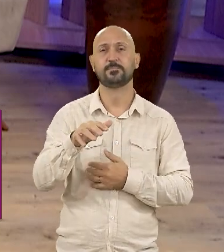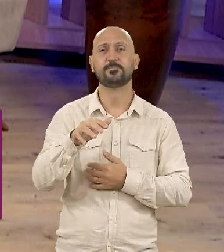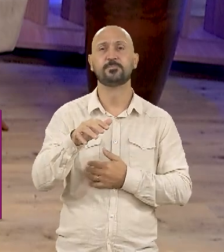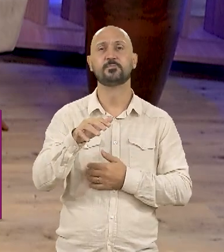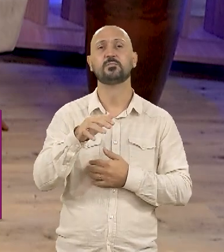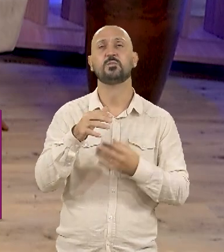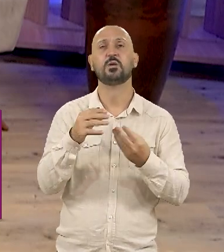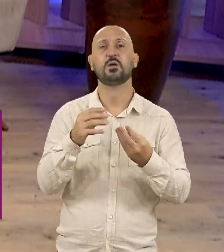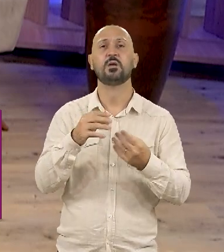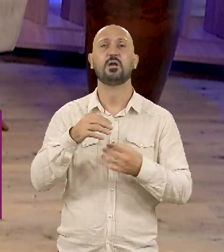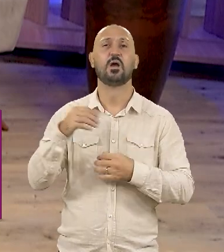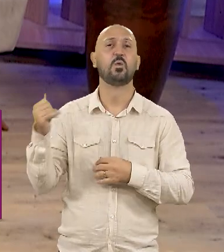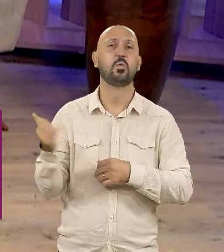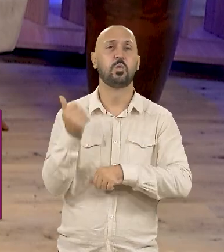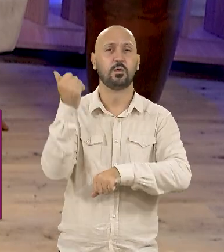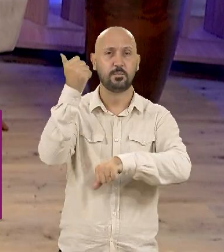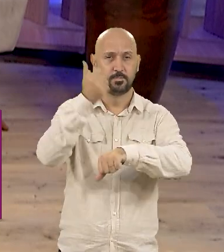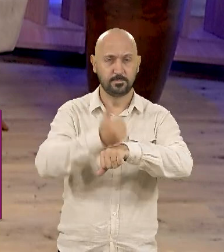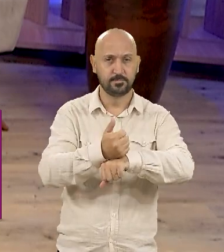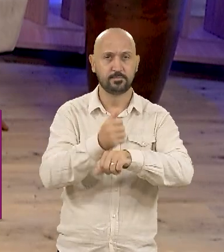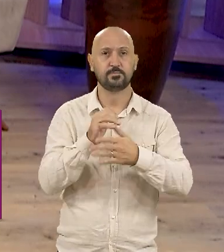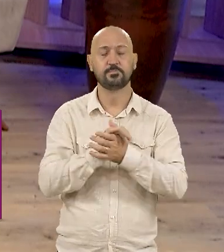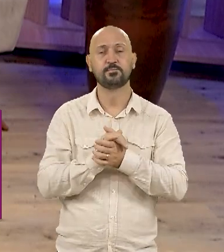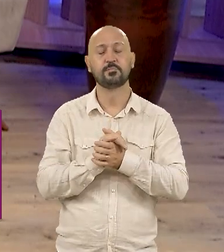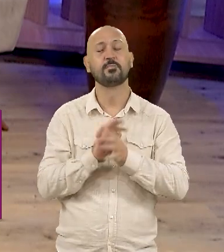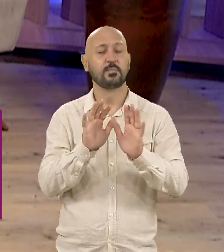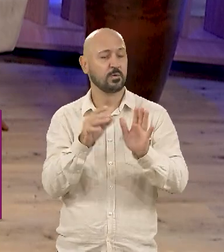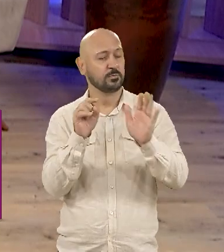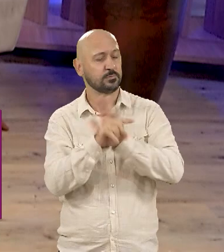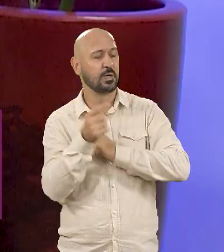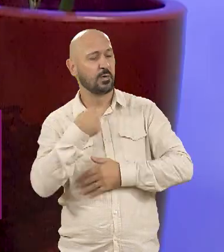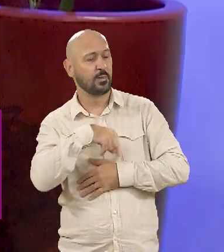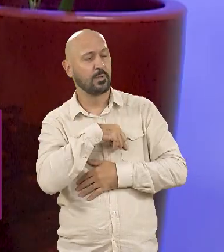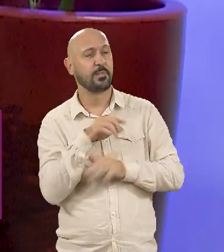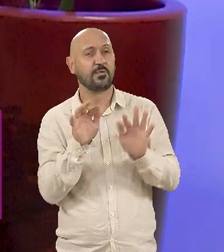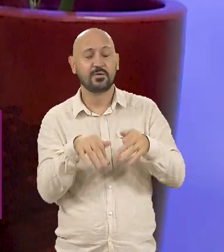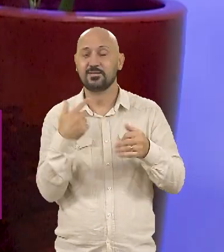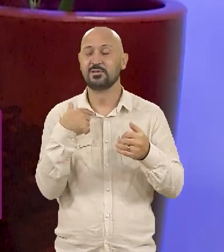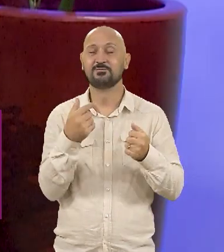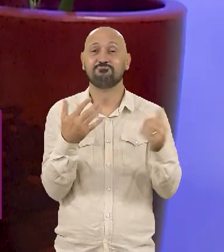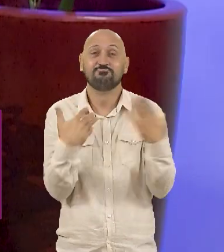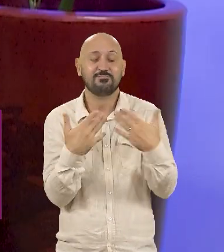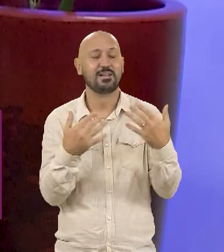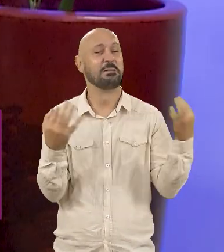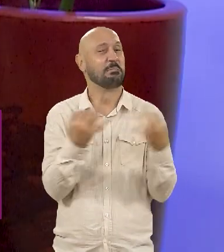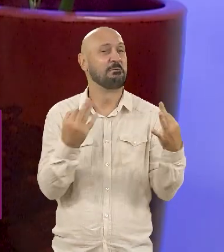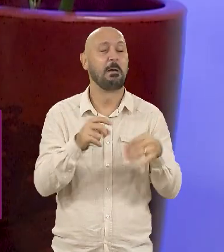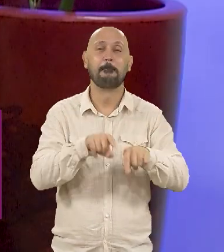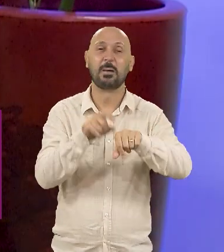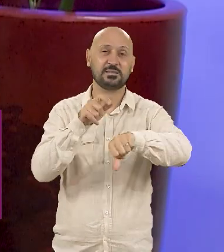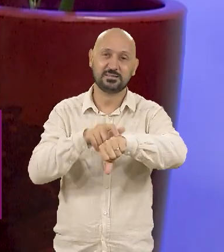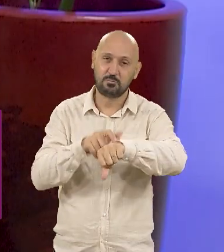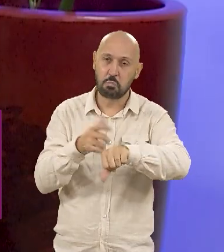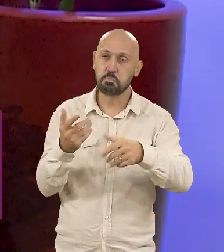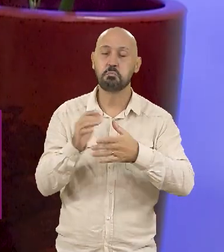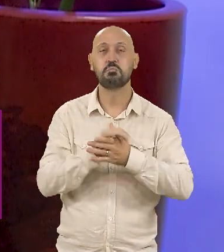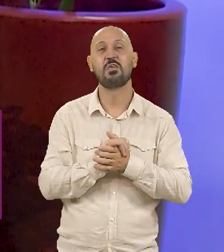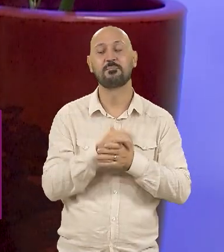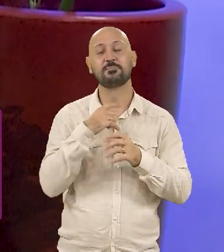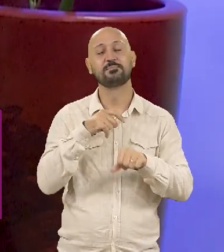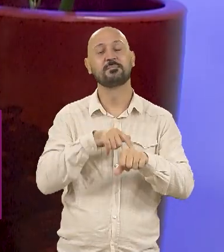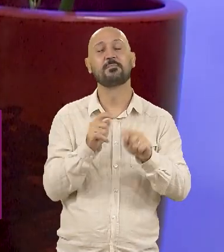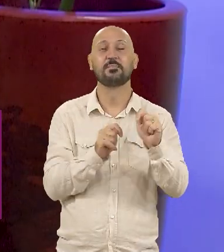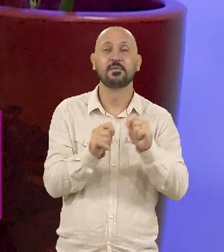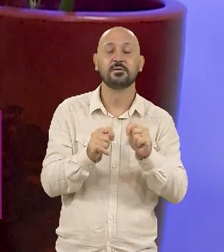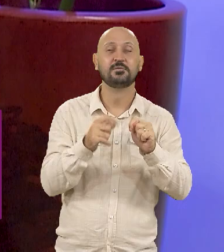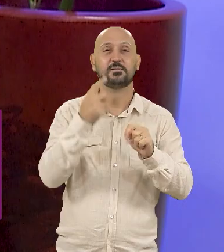ponto principal, né? E para a gente finalizar, Camila, nosso bate-papo está excelente, infelizmente a gente tem o tempo aqui cronometrado, estou aqui